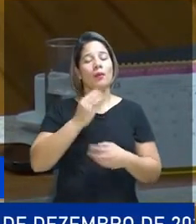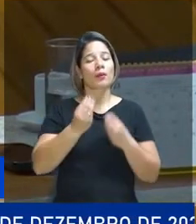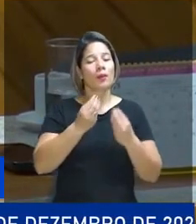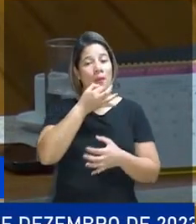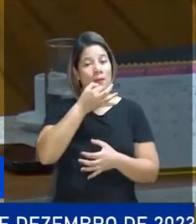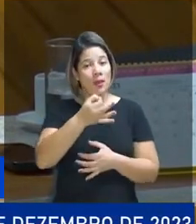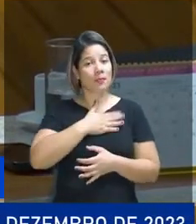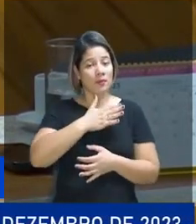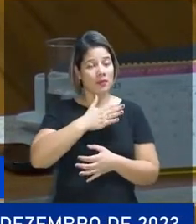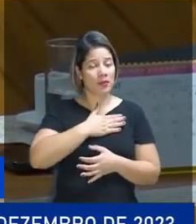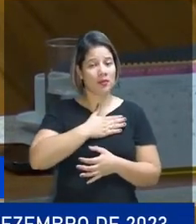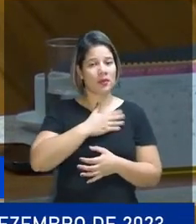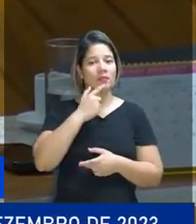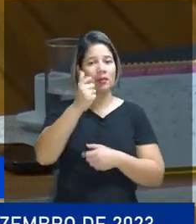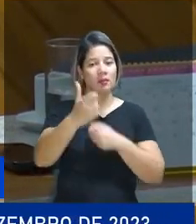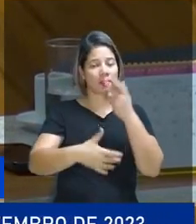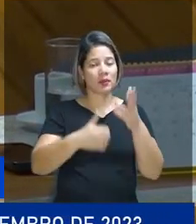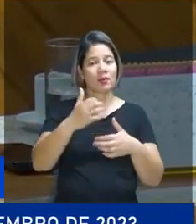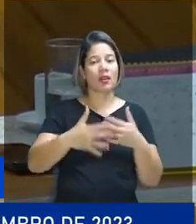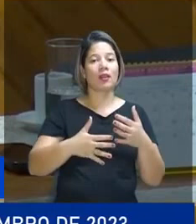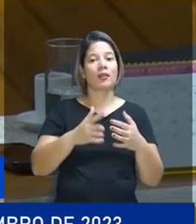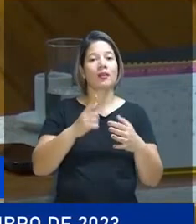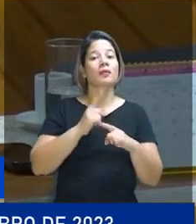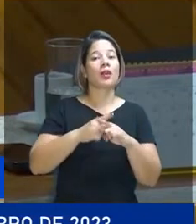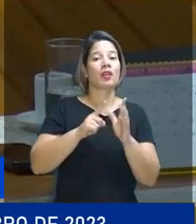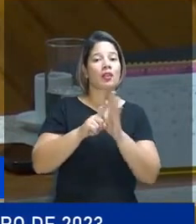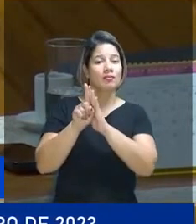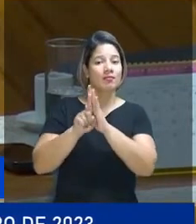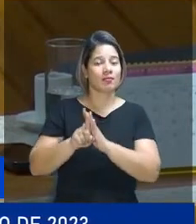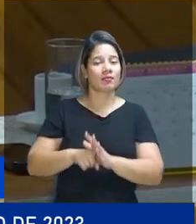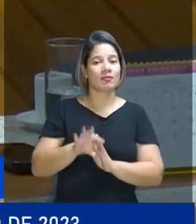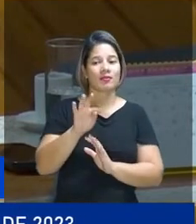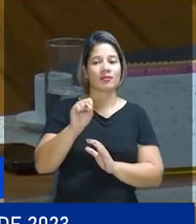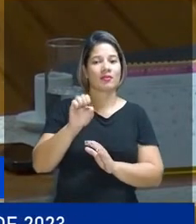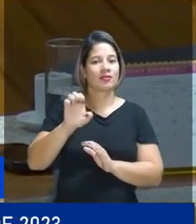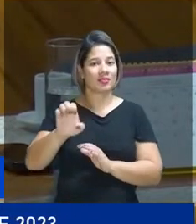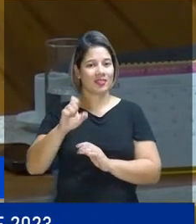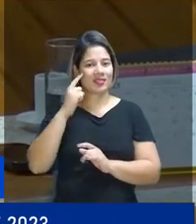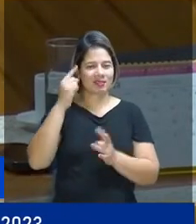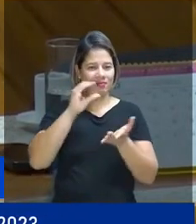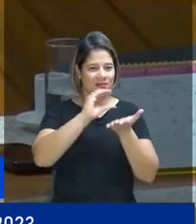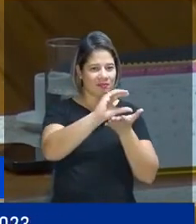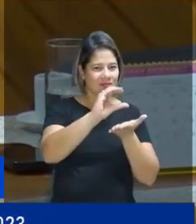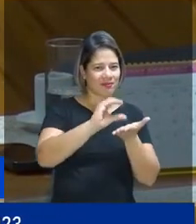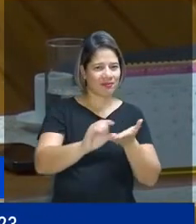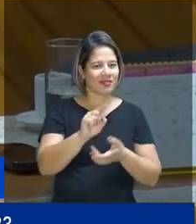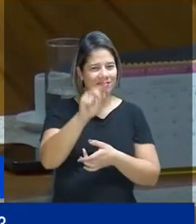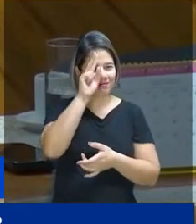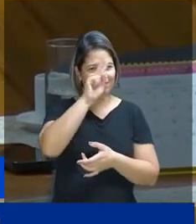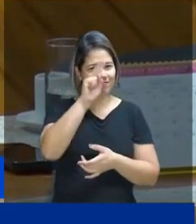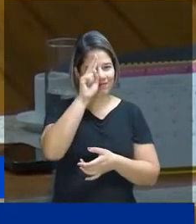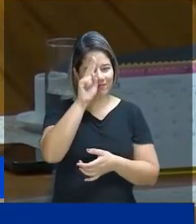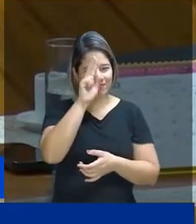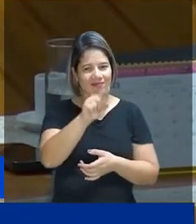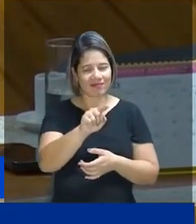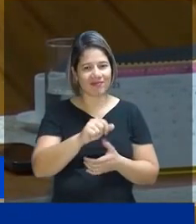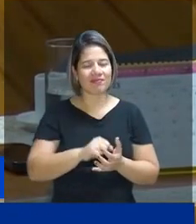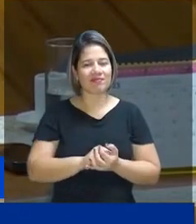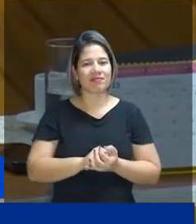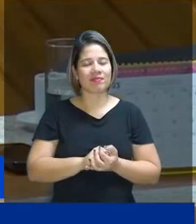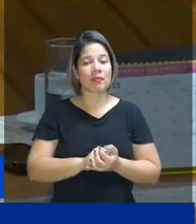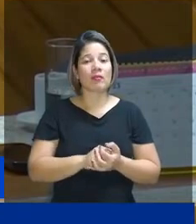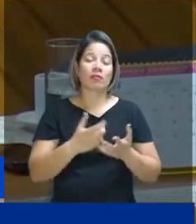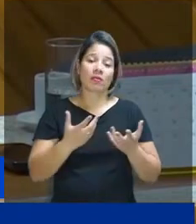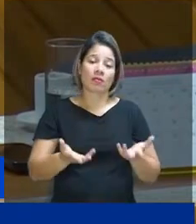por conta de uma consulta que foi feita ao TSE, na questão da distribuição da verba, que Vossa Excelência lembra bem, não é? O TSE